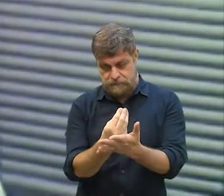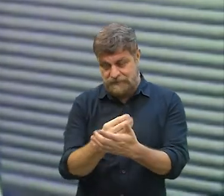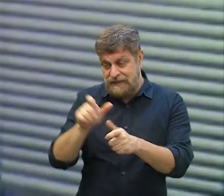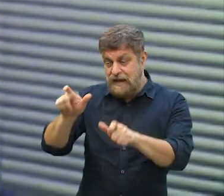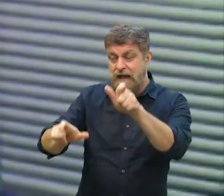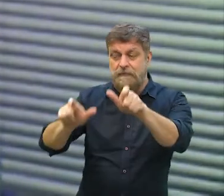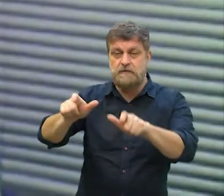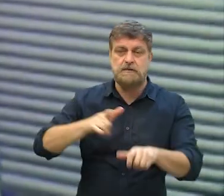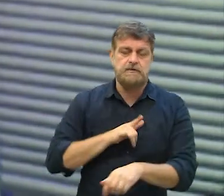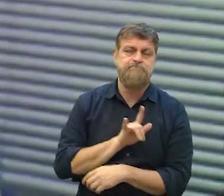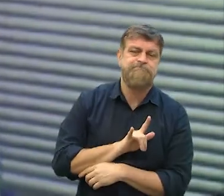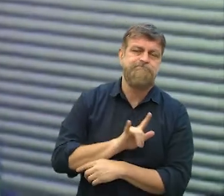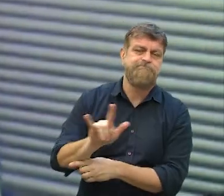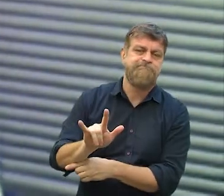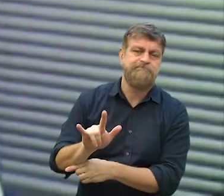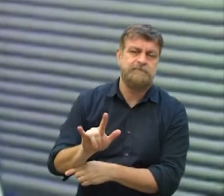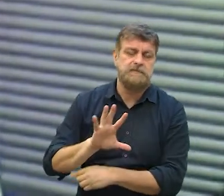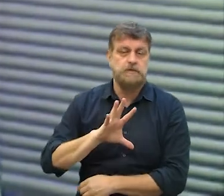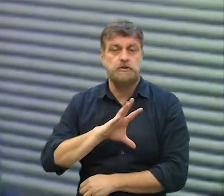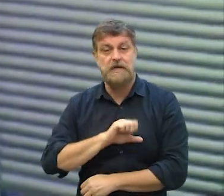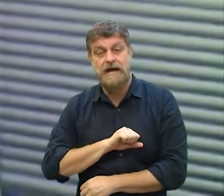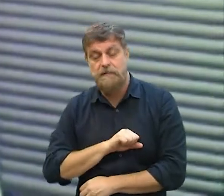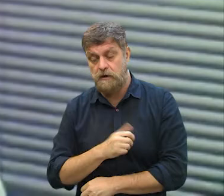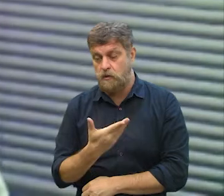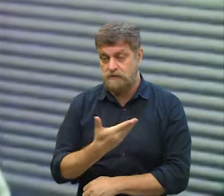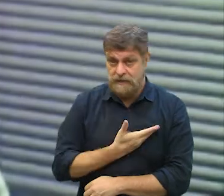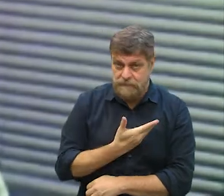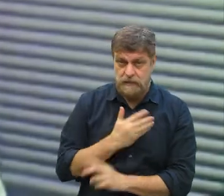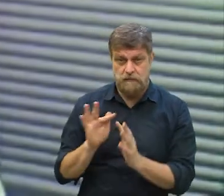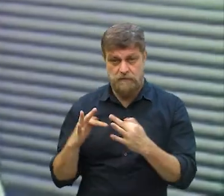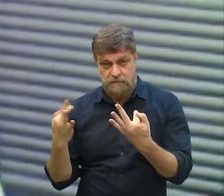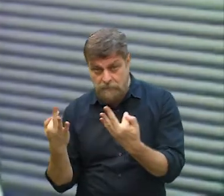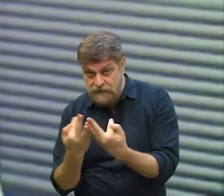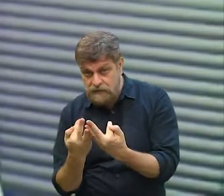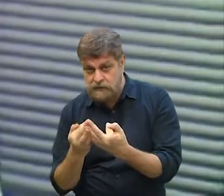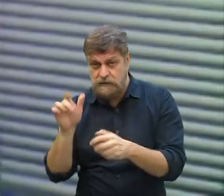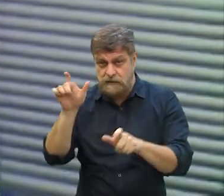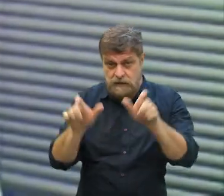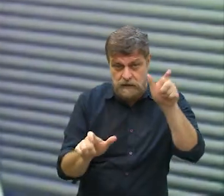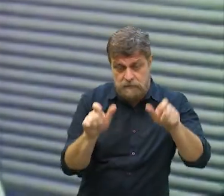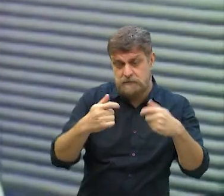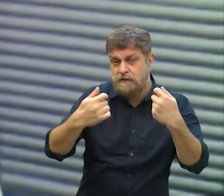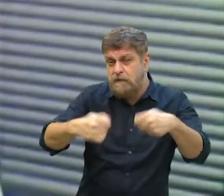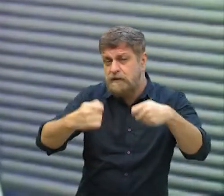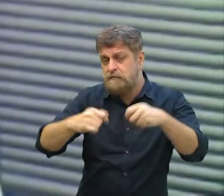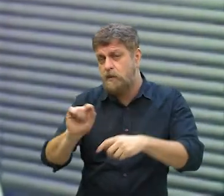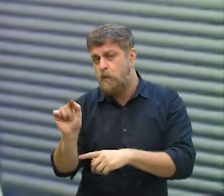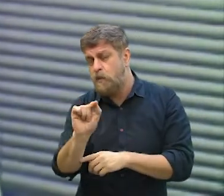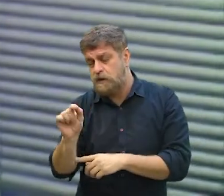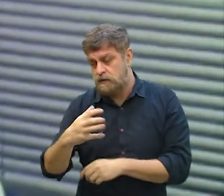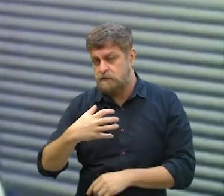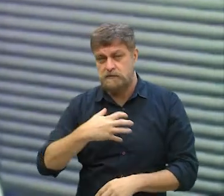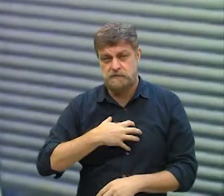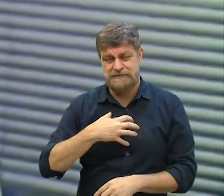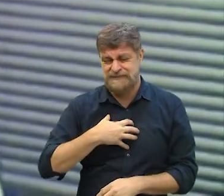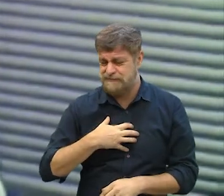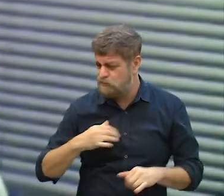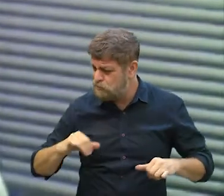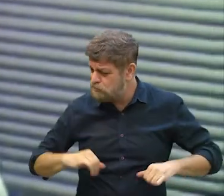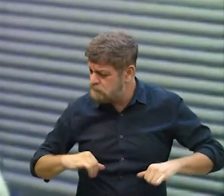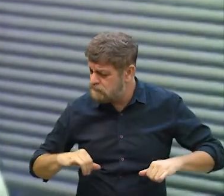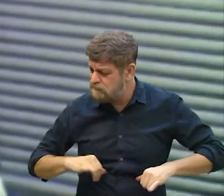E dos nossos entes, né, dos nossos próximos, dos nossos amigos. E as pessoas estão percebendo isso e de uma forma